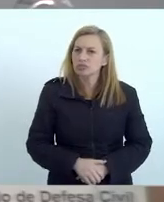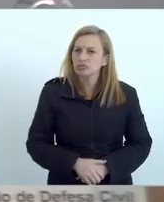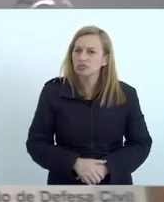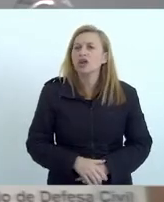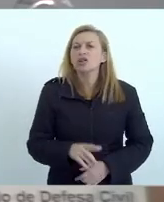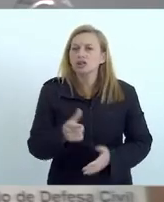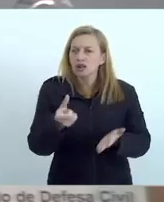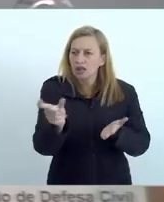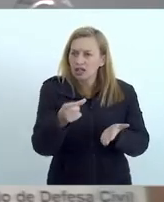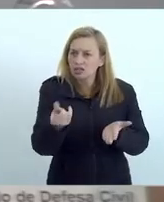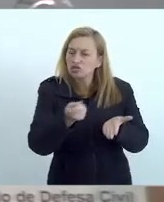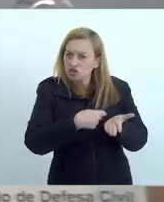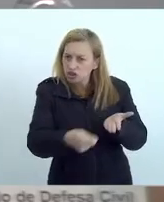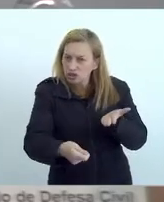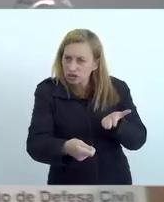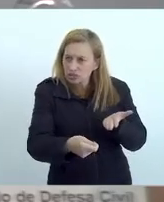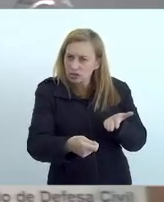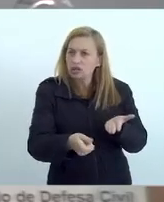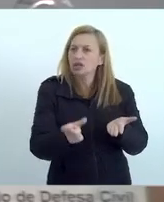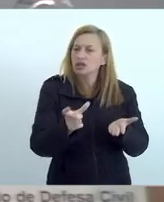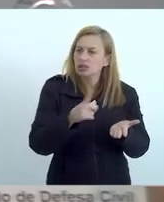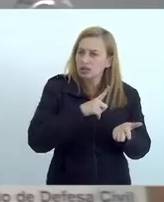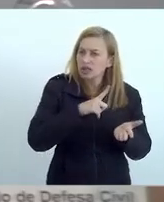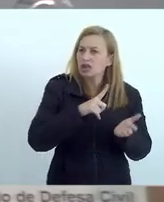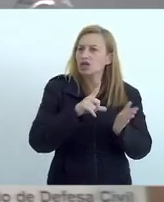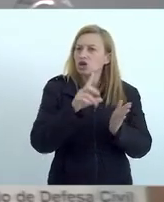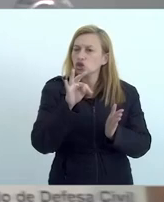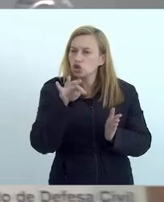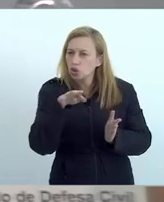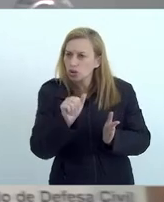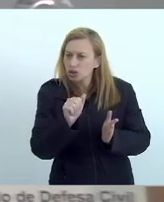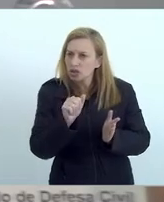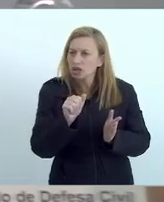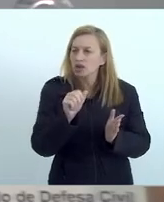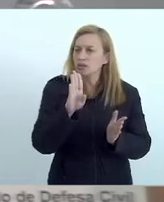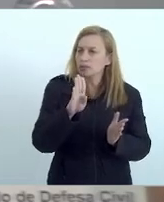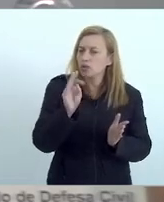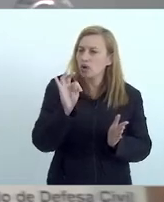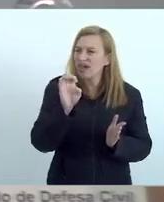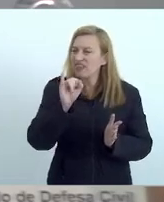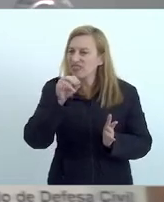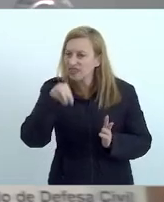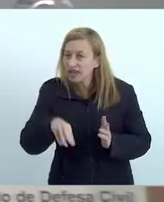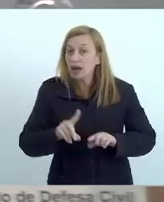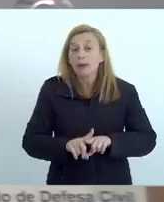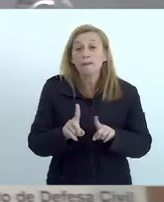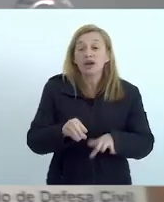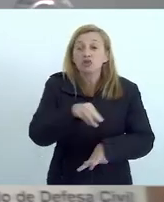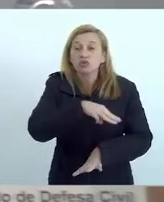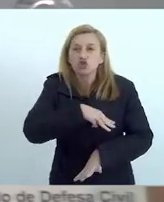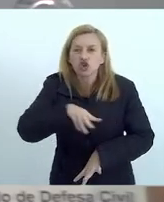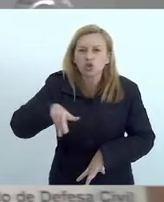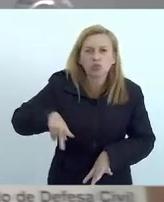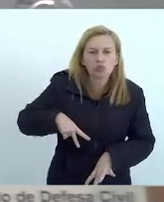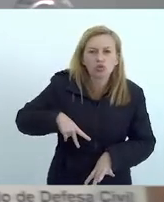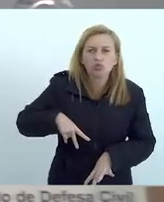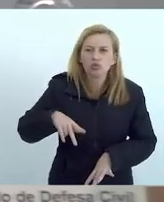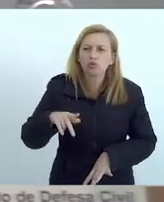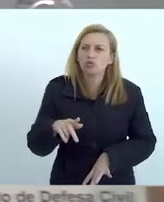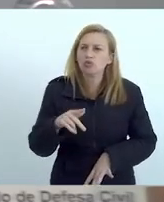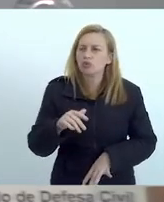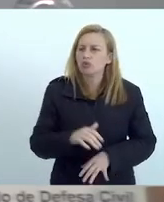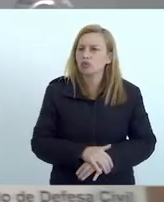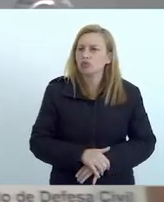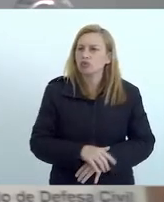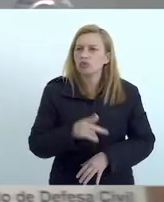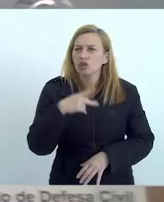é tem cartão de inscrição Tem nota em boletim só que o ministério público Levantou